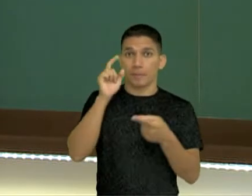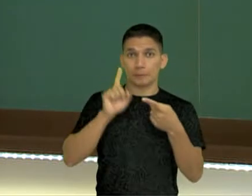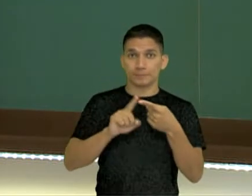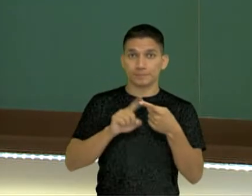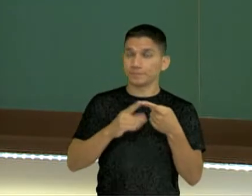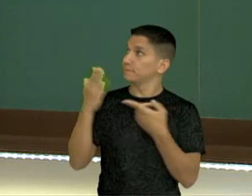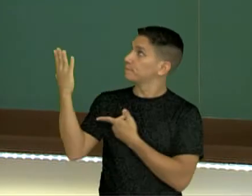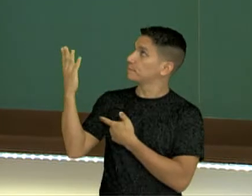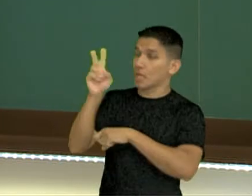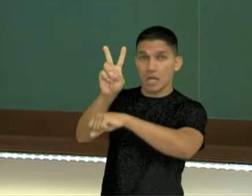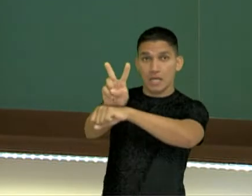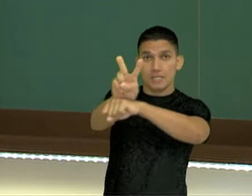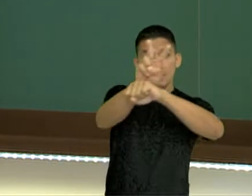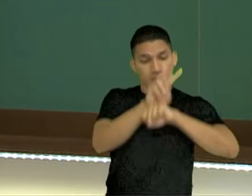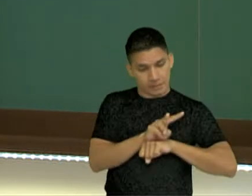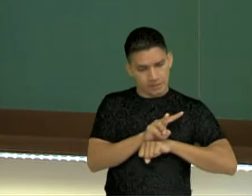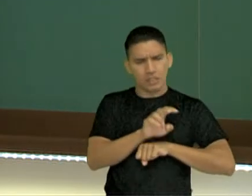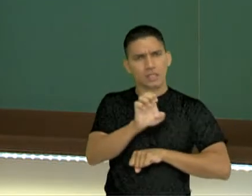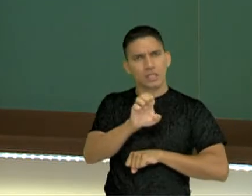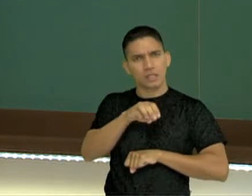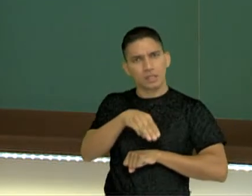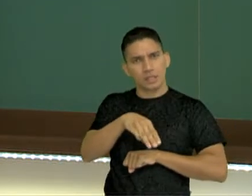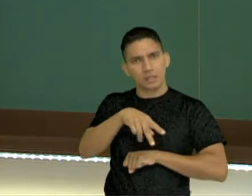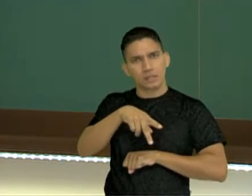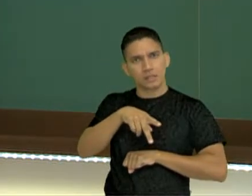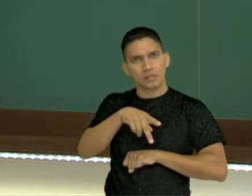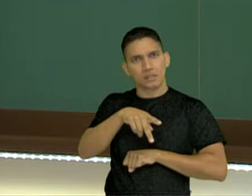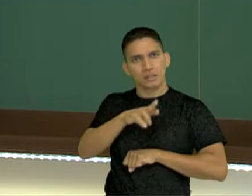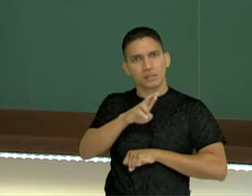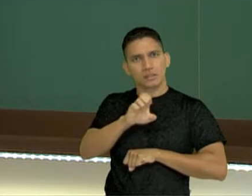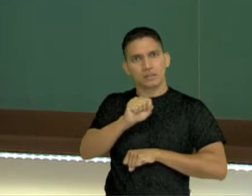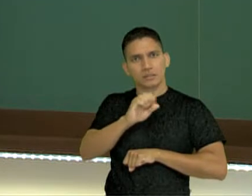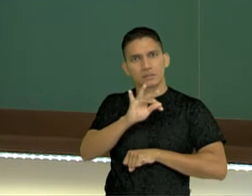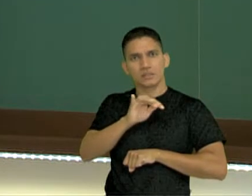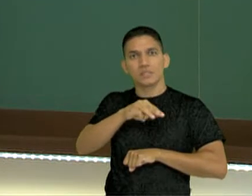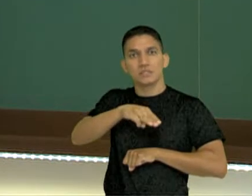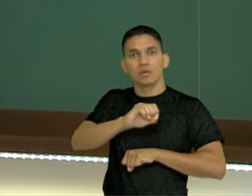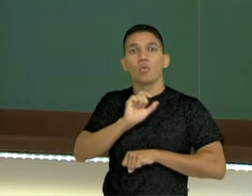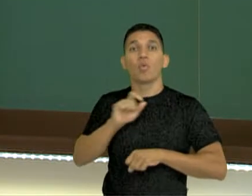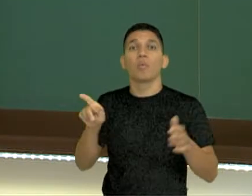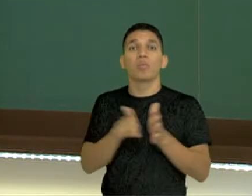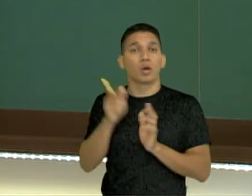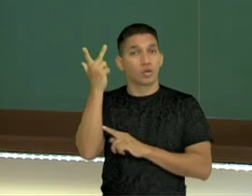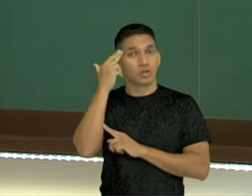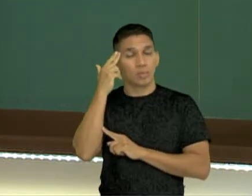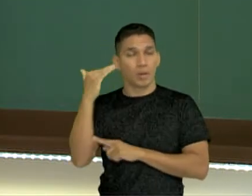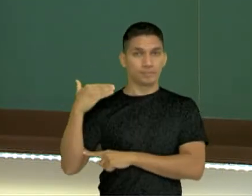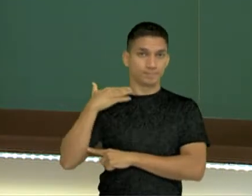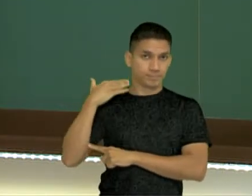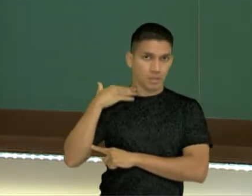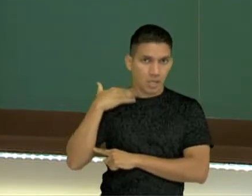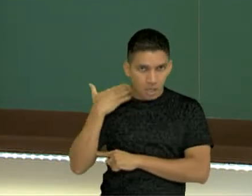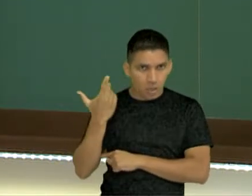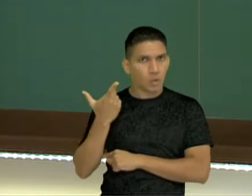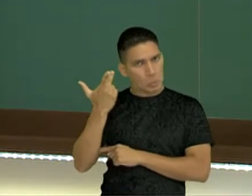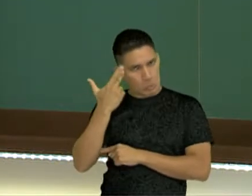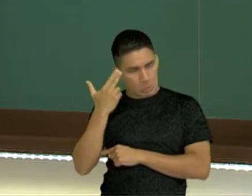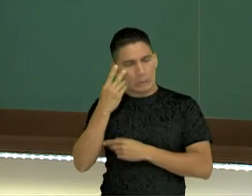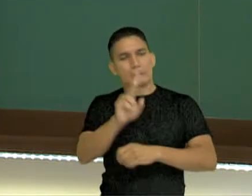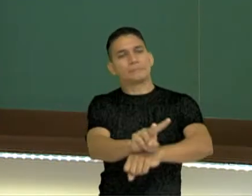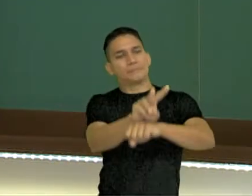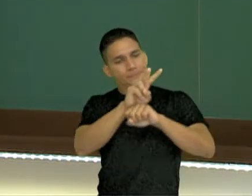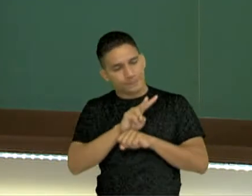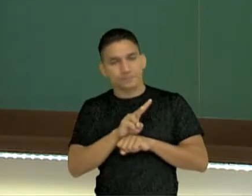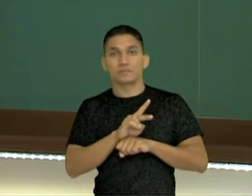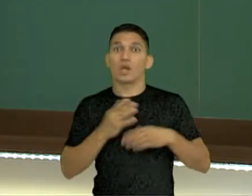do empréstimo, né? Esses créditos normalmente são disponibilizados por instituições financeiras, como o caso de bancos, né? E